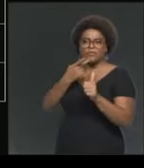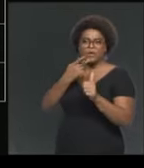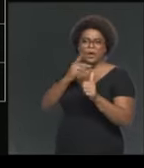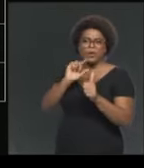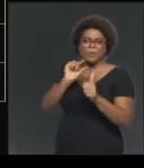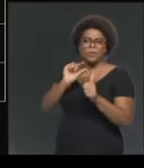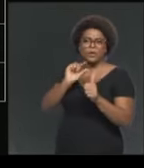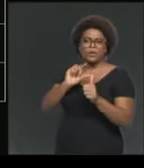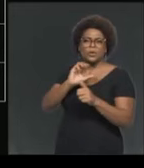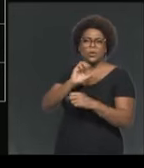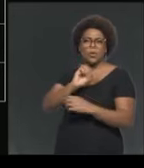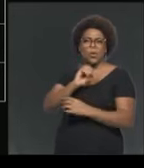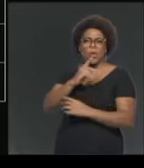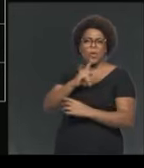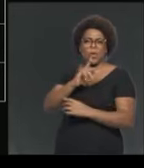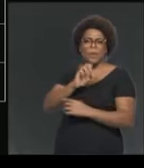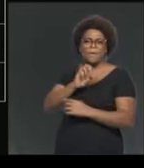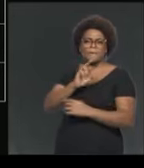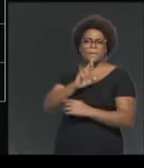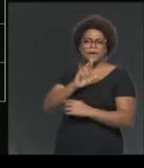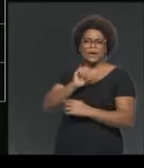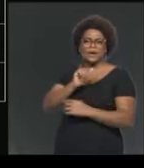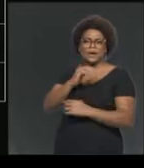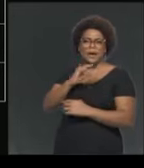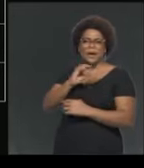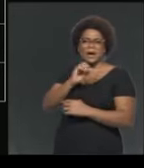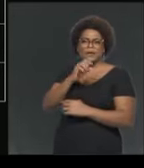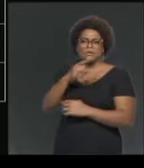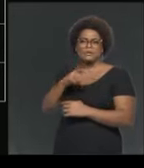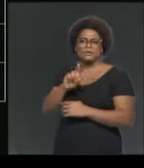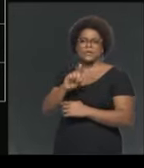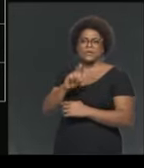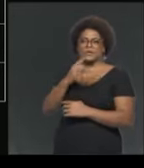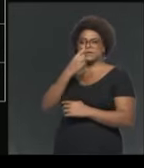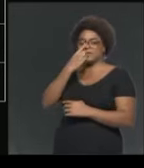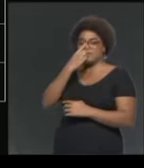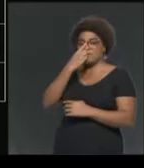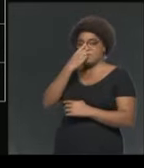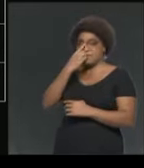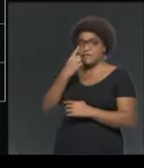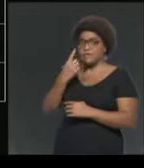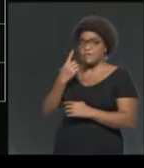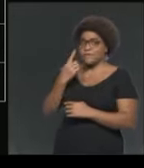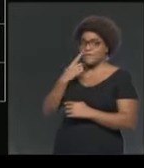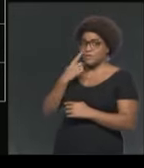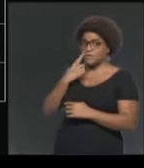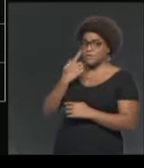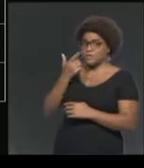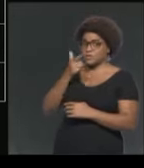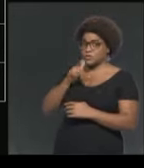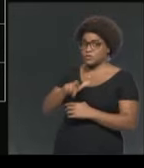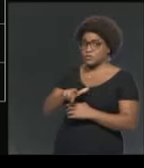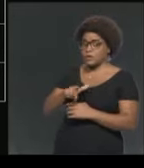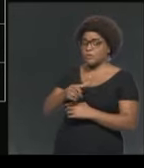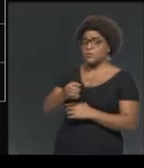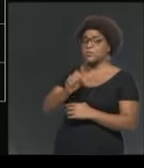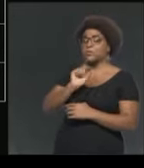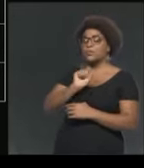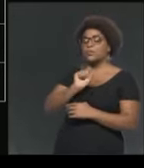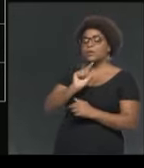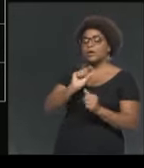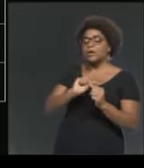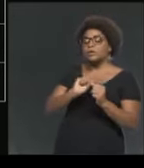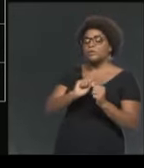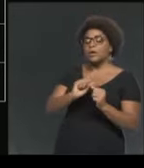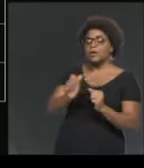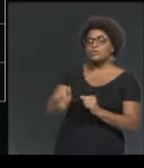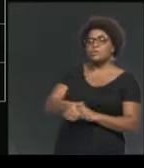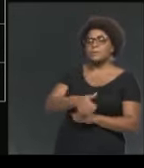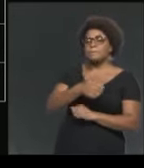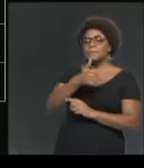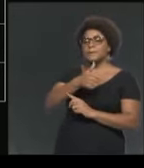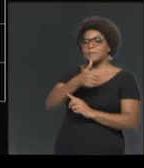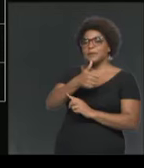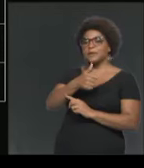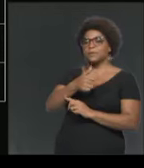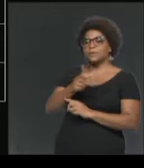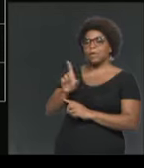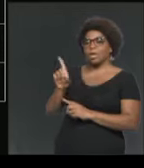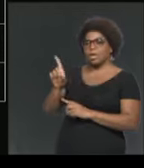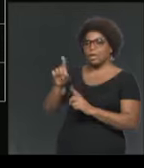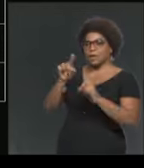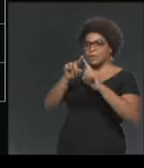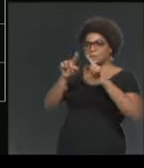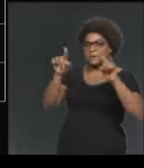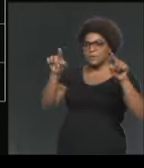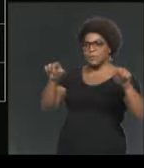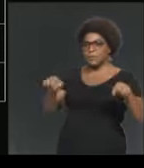Então, inclusive sobre assim, vamos revisar quais operações devem ser feitas primeiro. E neste quadro especificamente, se